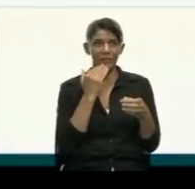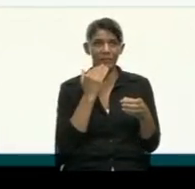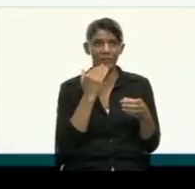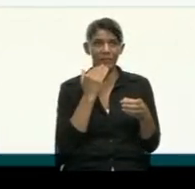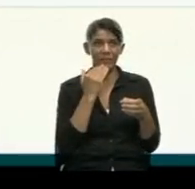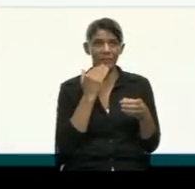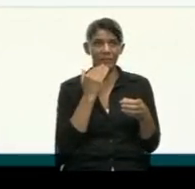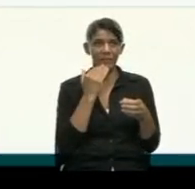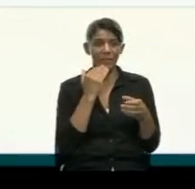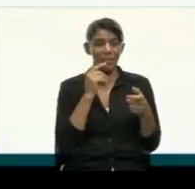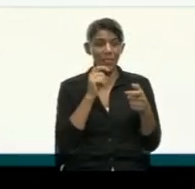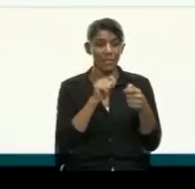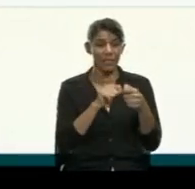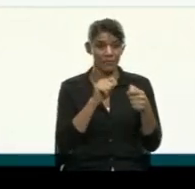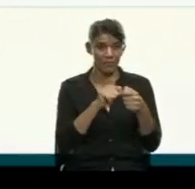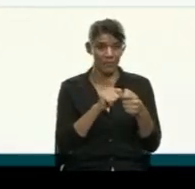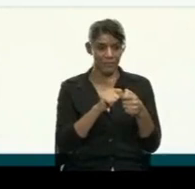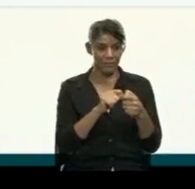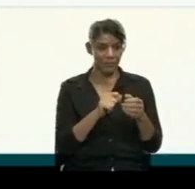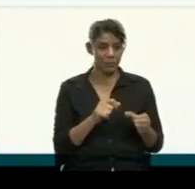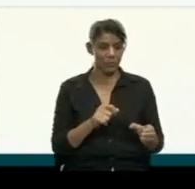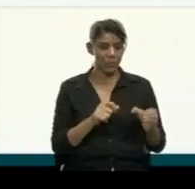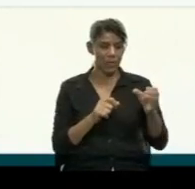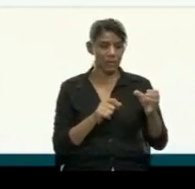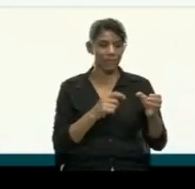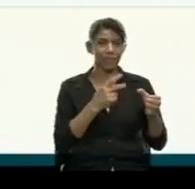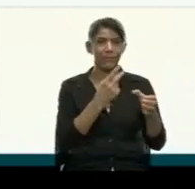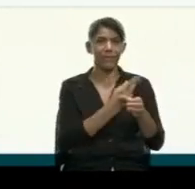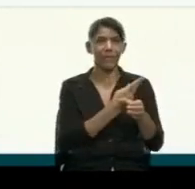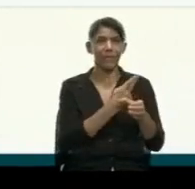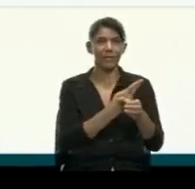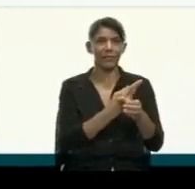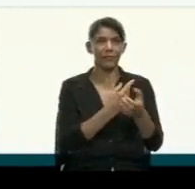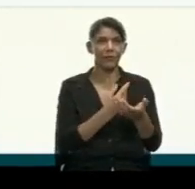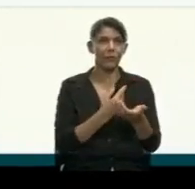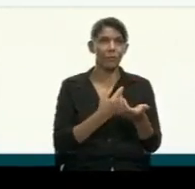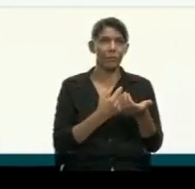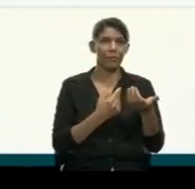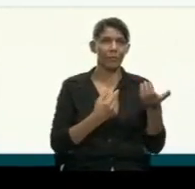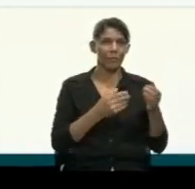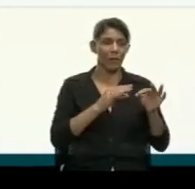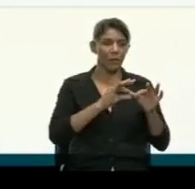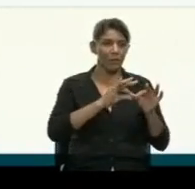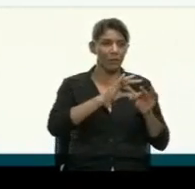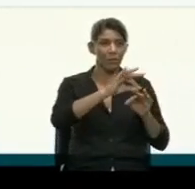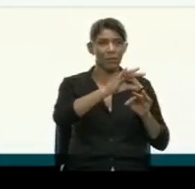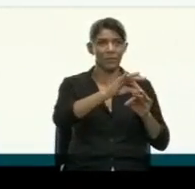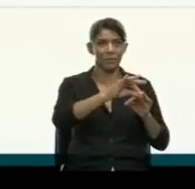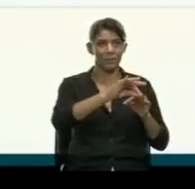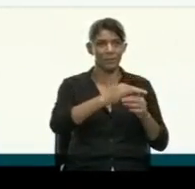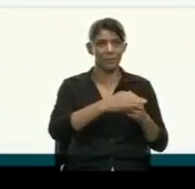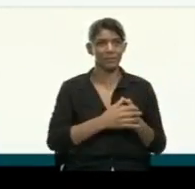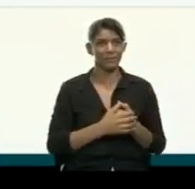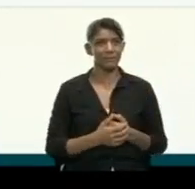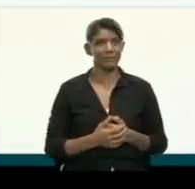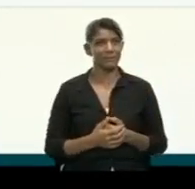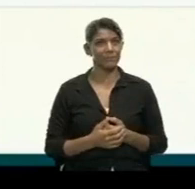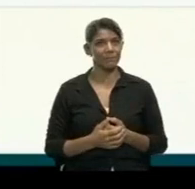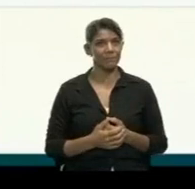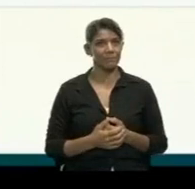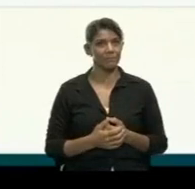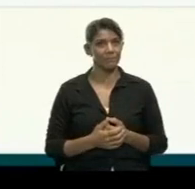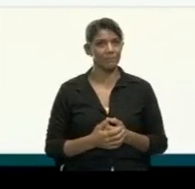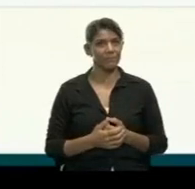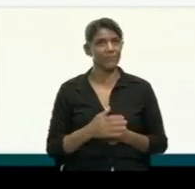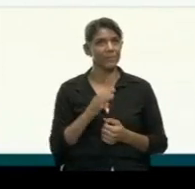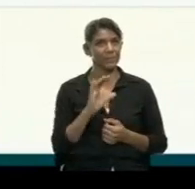Locou o pilar errado, o pilar ficou para fora do baldrame. Então, incrível que pareça, tá?